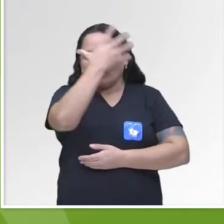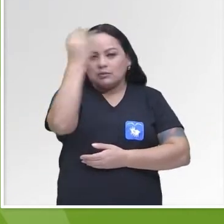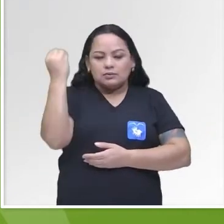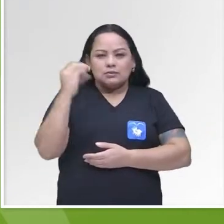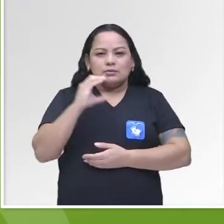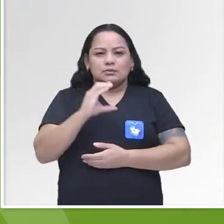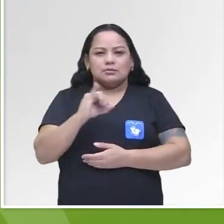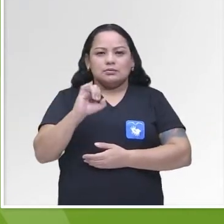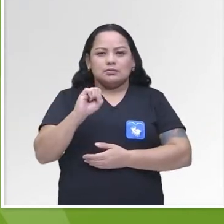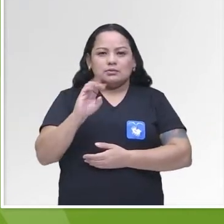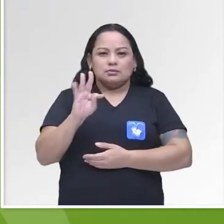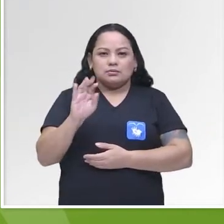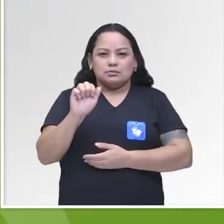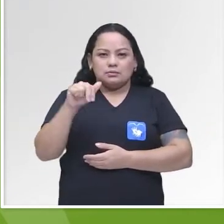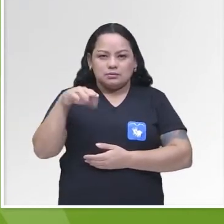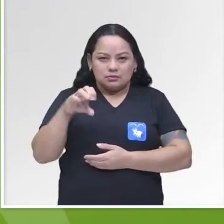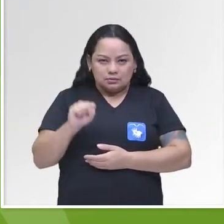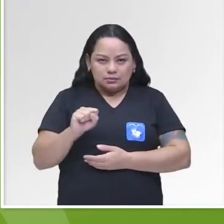condição.